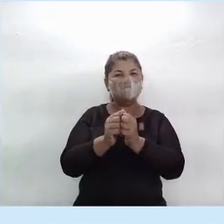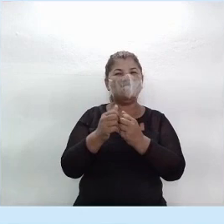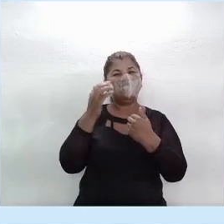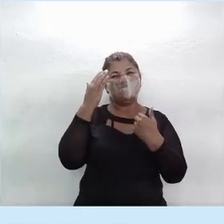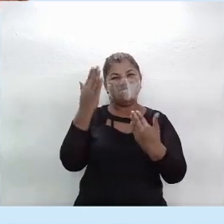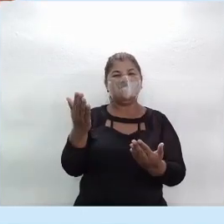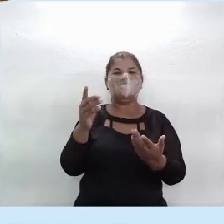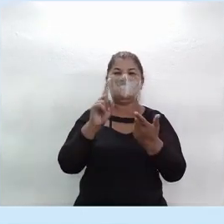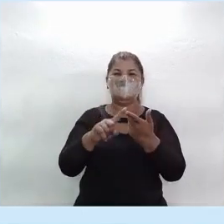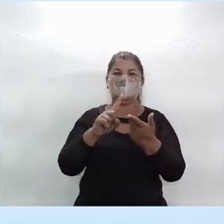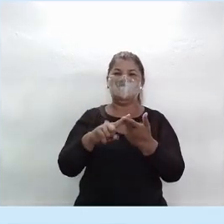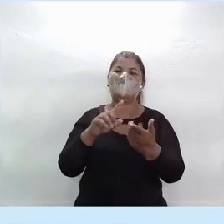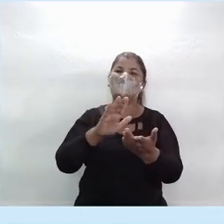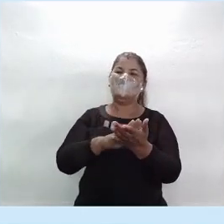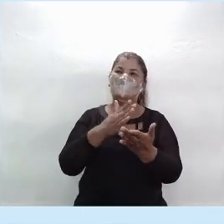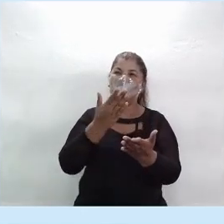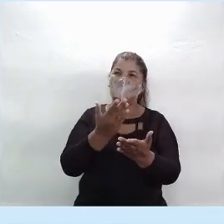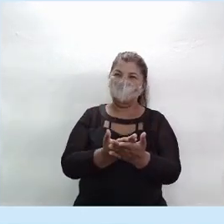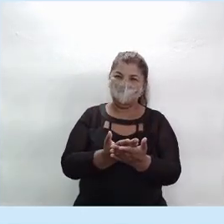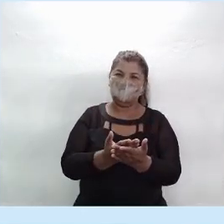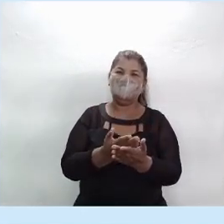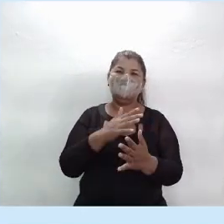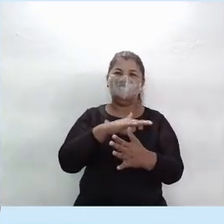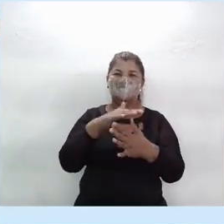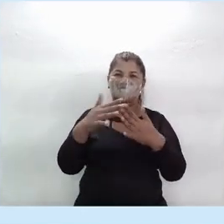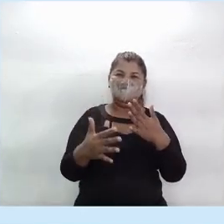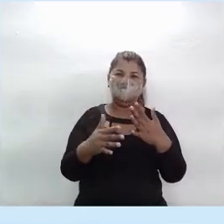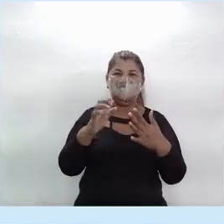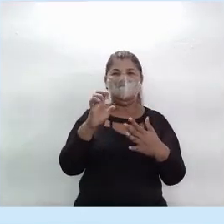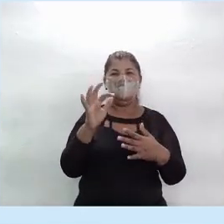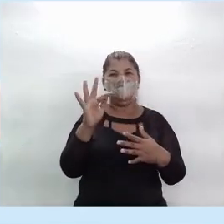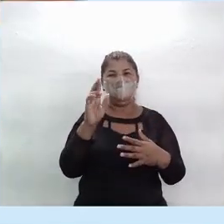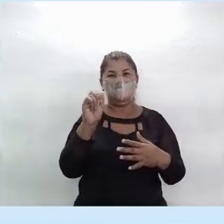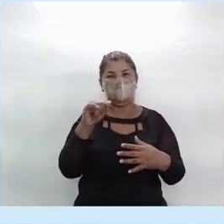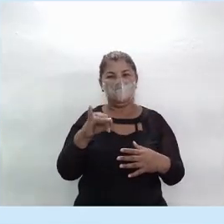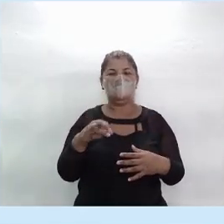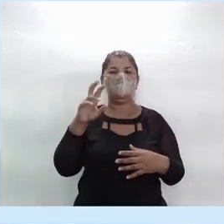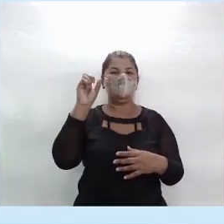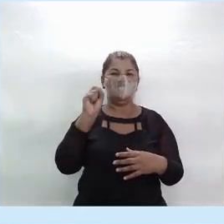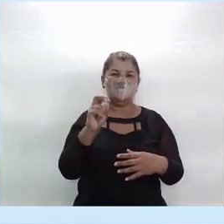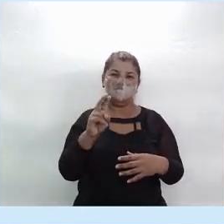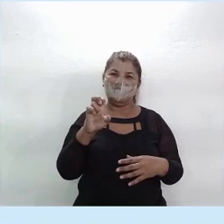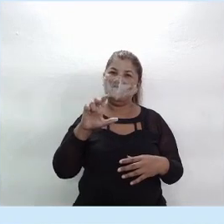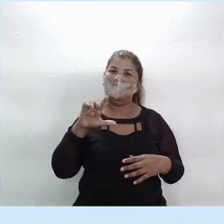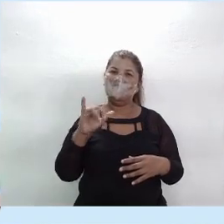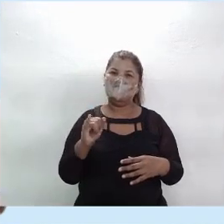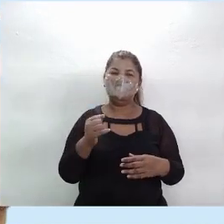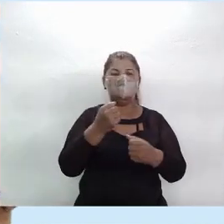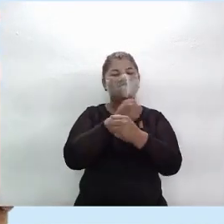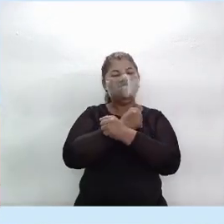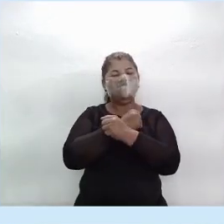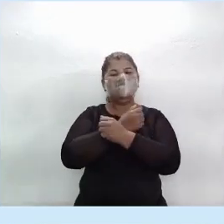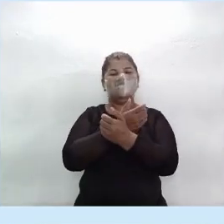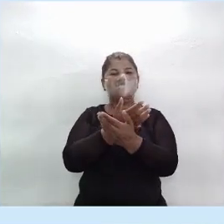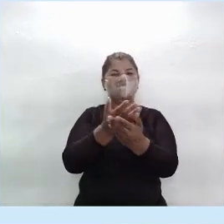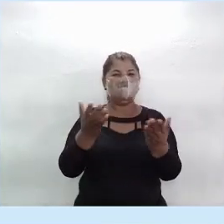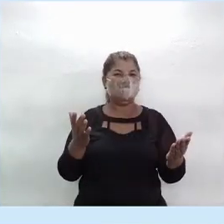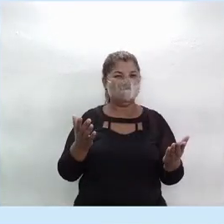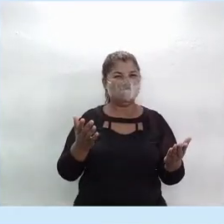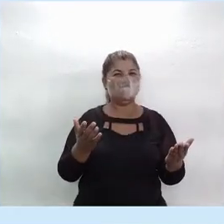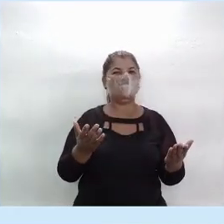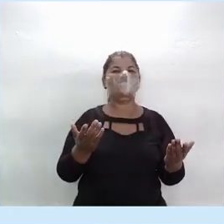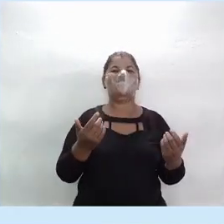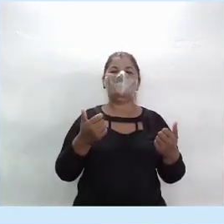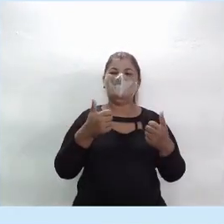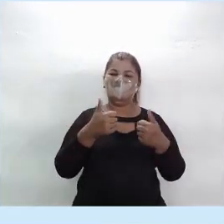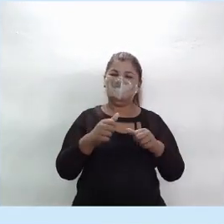nada, agradeço aos nossos intérpretes de Libras, o Efraim e a Sueli. Um forte abraço em todos